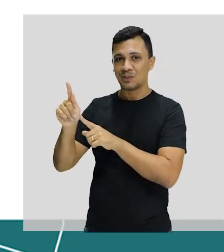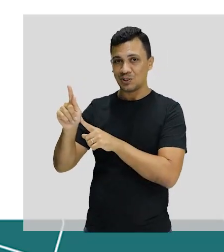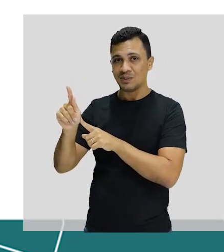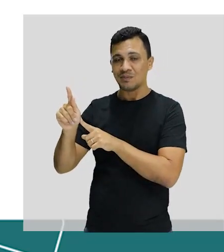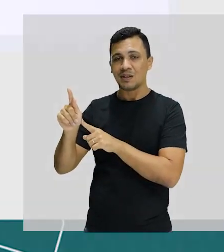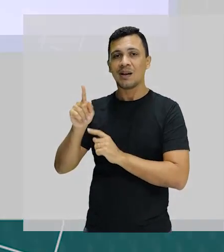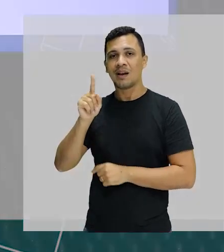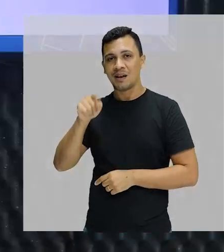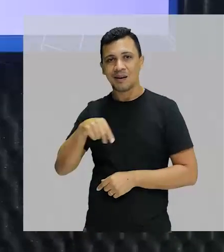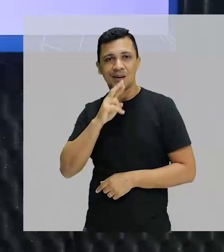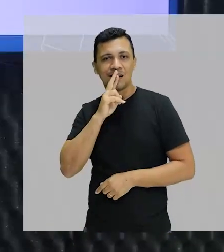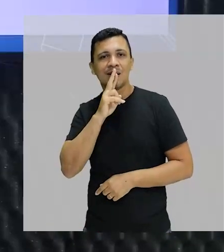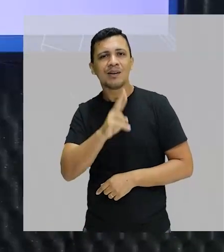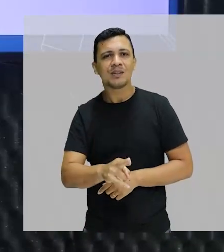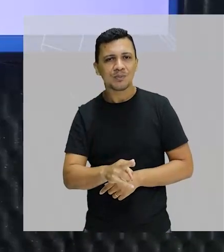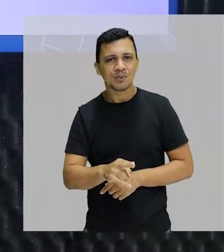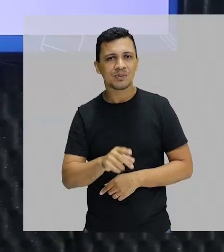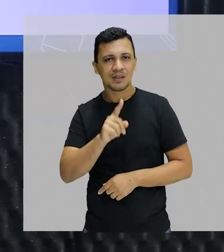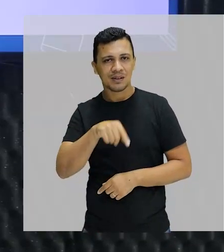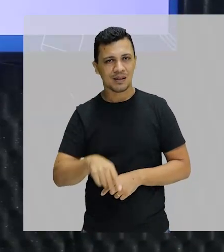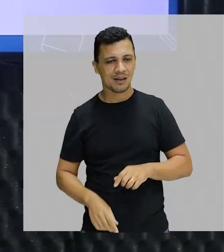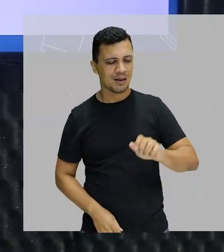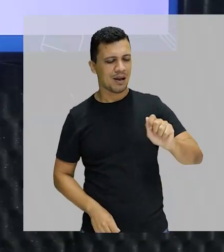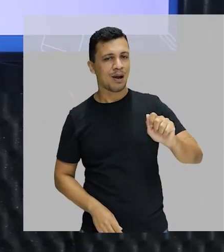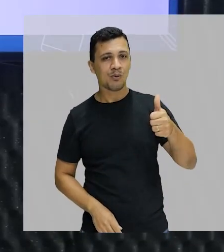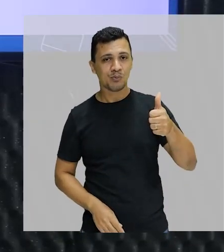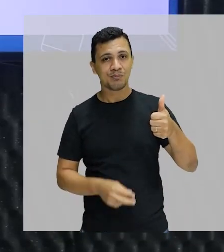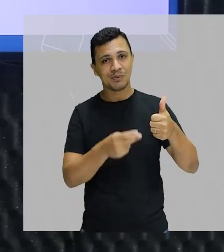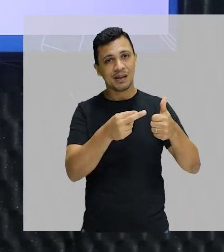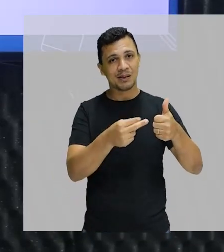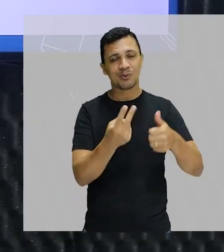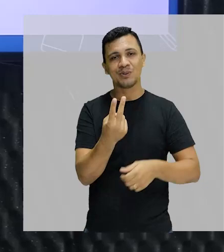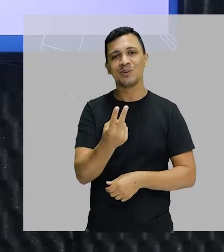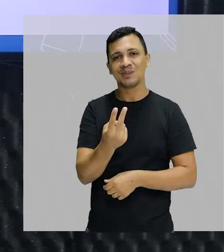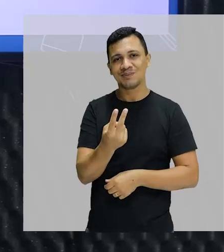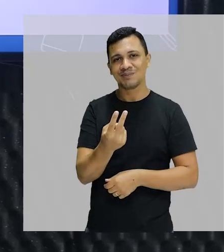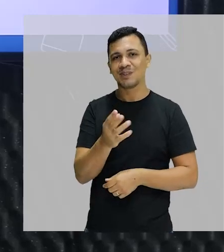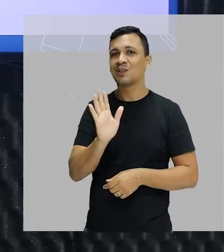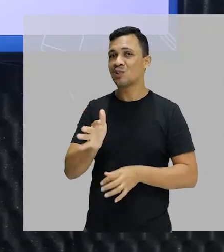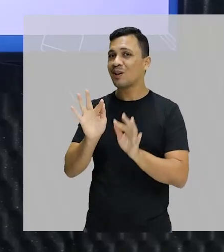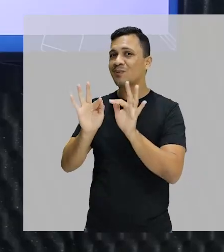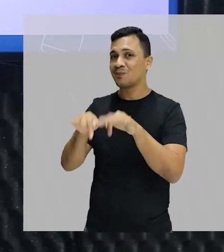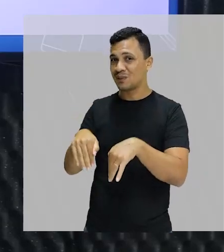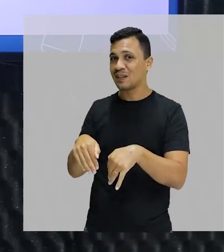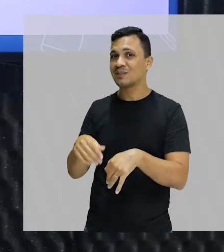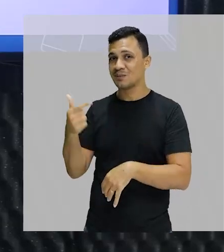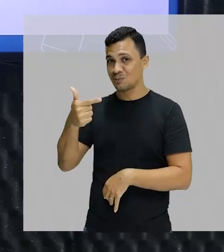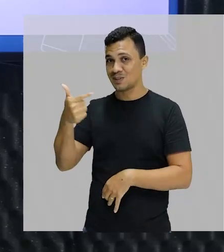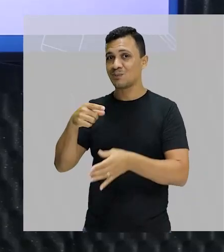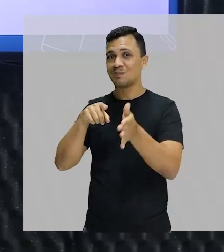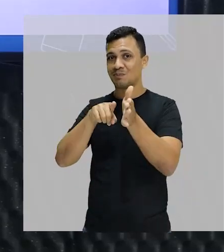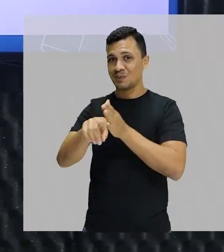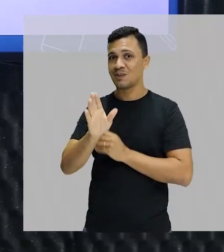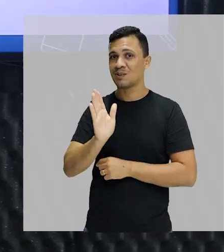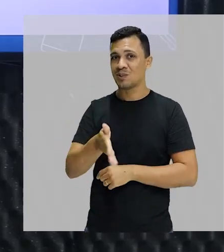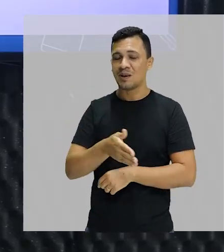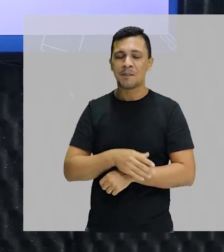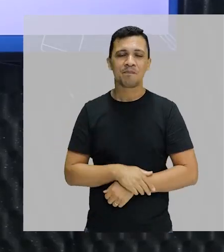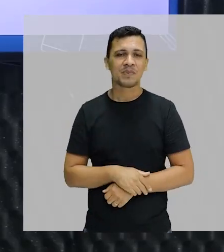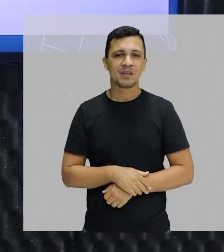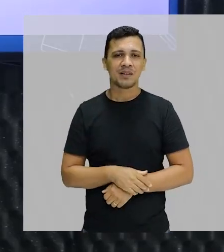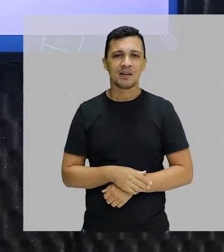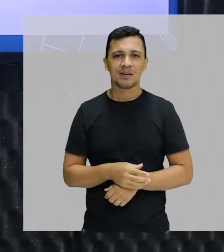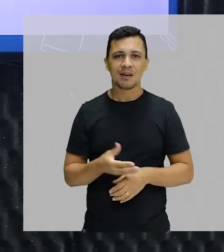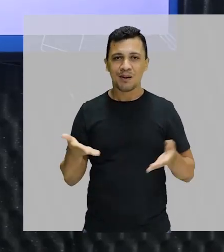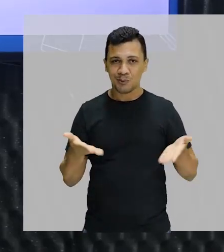o primeiro termo dela vale 2. Prontinho, finalizamos mais uma questão. Vamos passar para a nossa